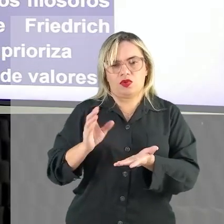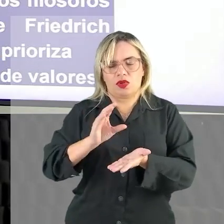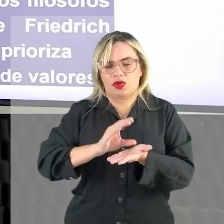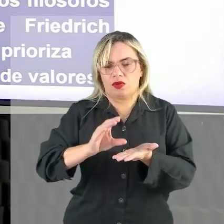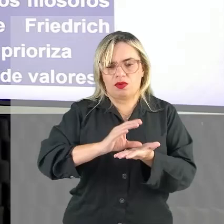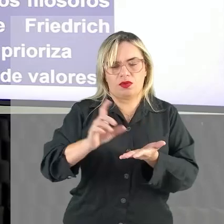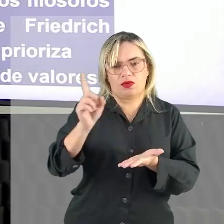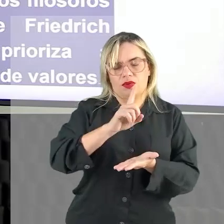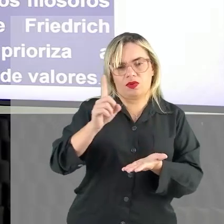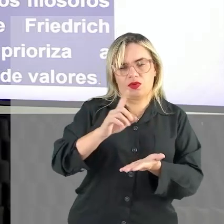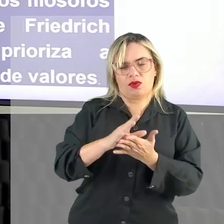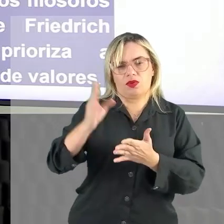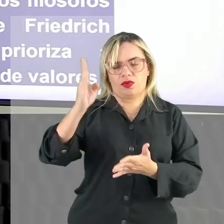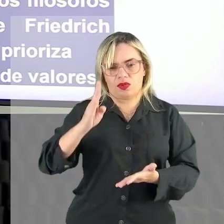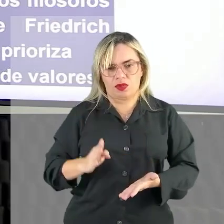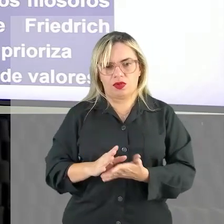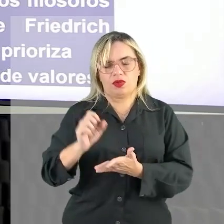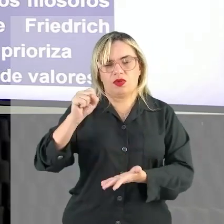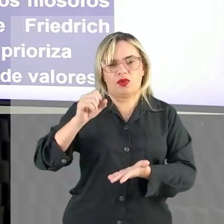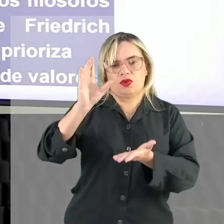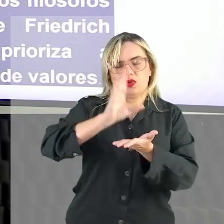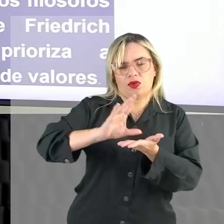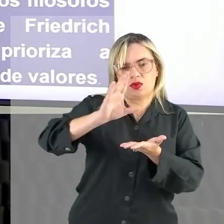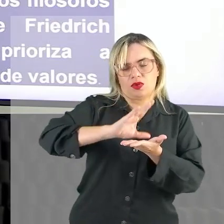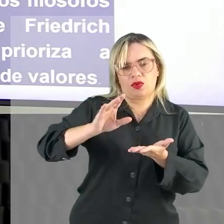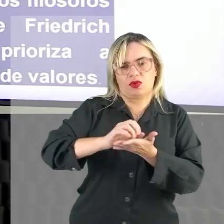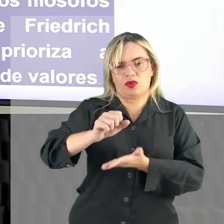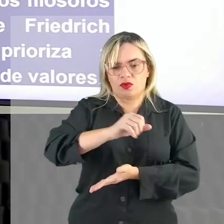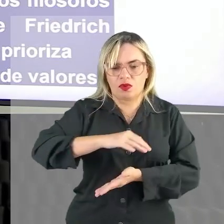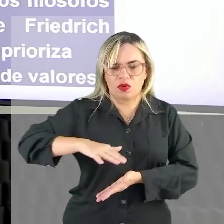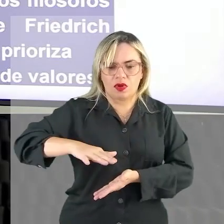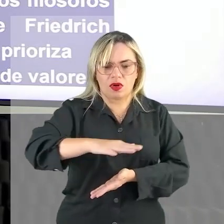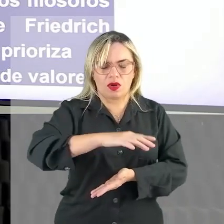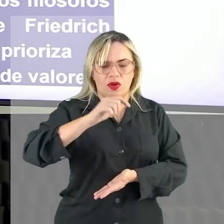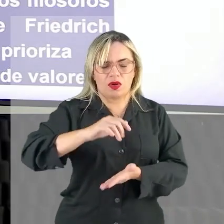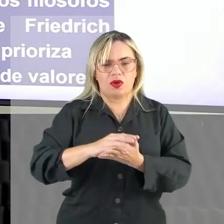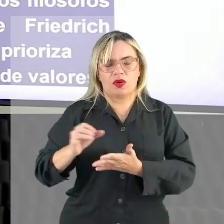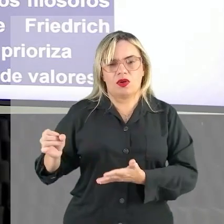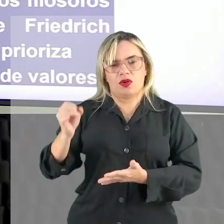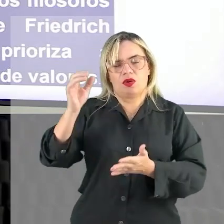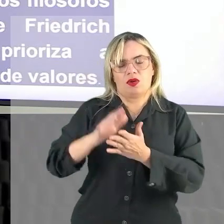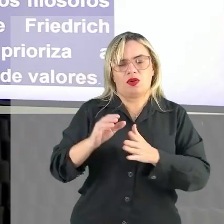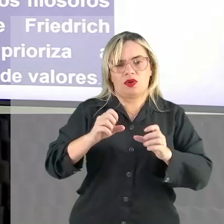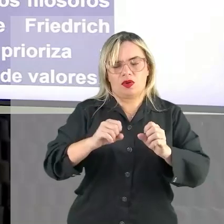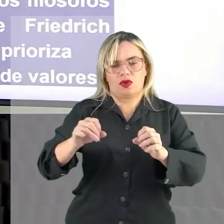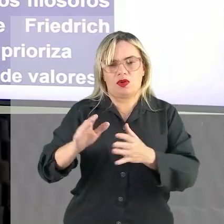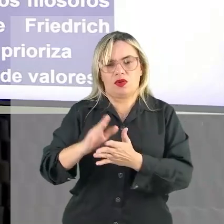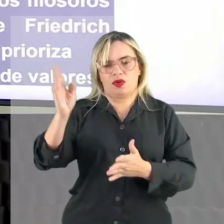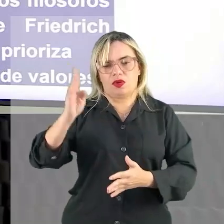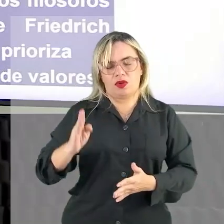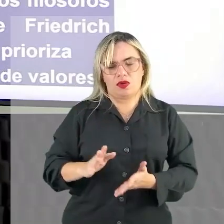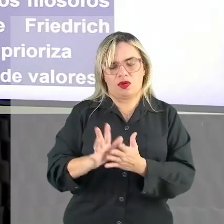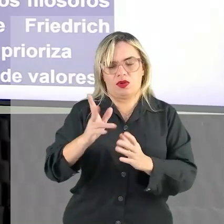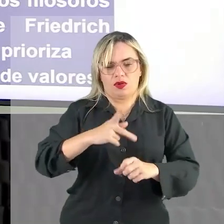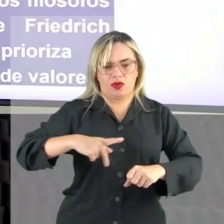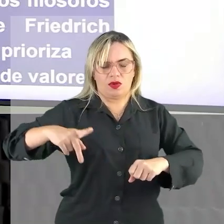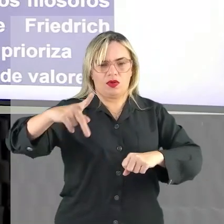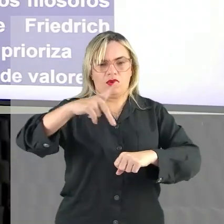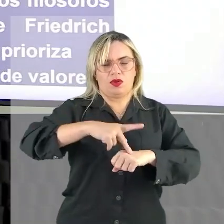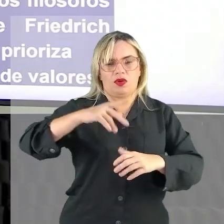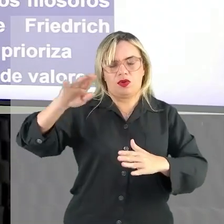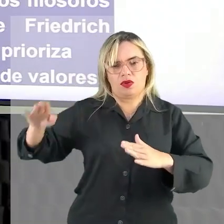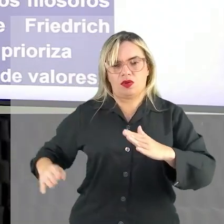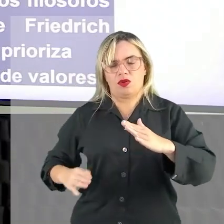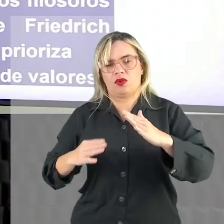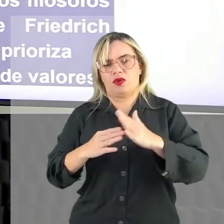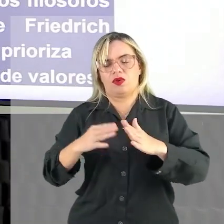é. O Brasil investe em muitos setores importantes. Em educação, por exemplo, o Brasil é um dos países que atingem o ranking